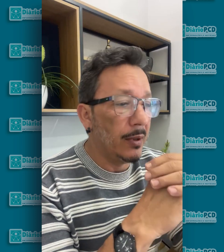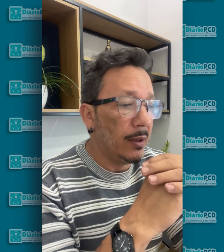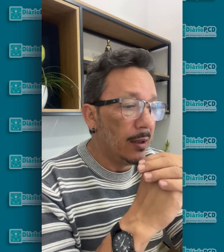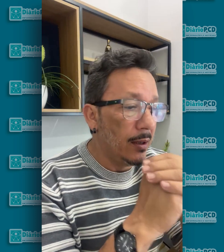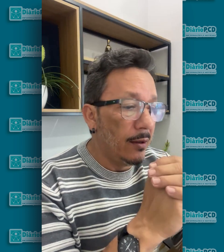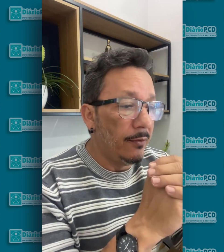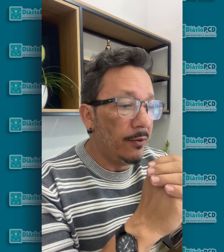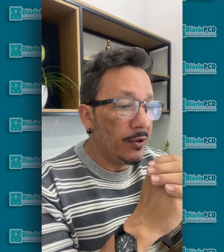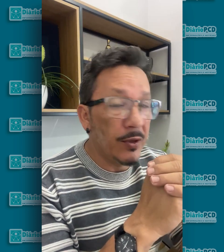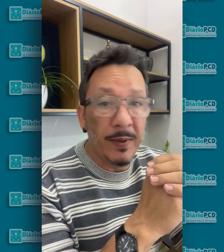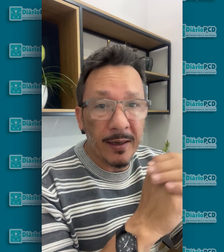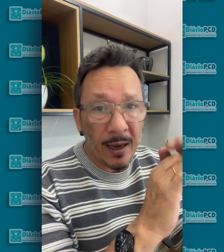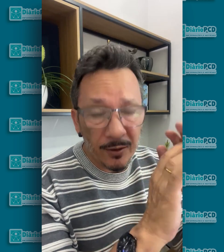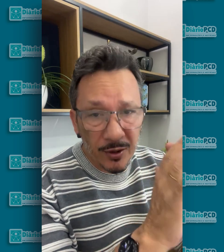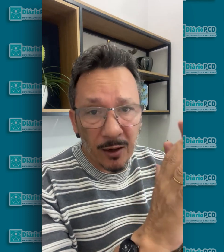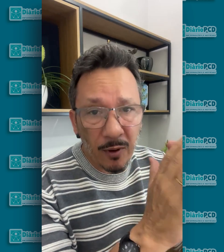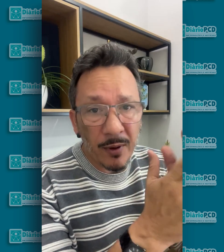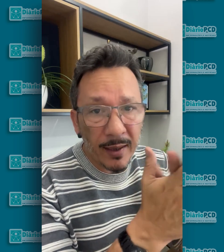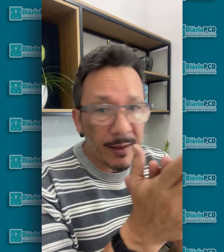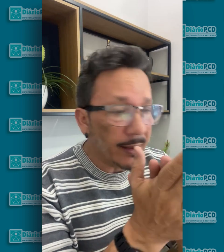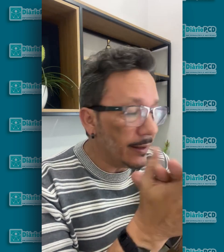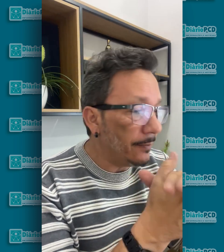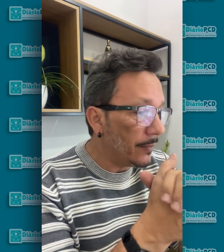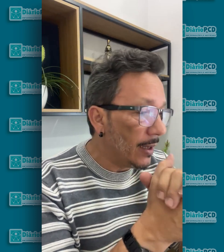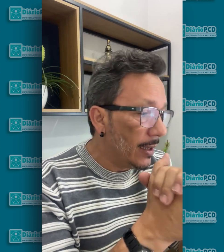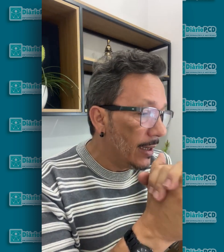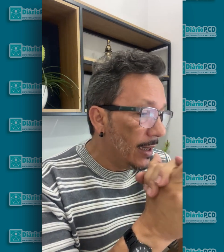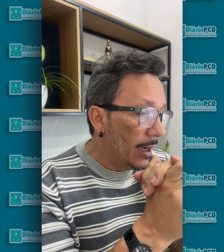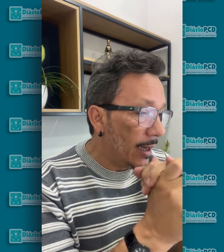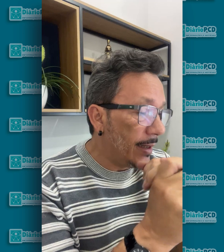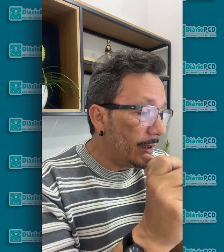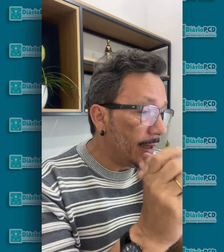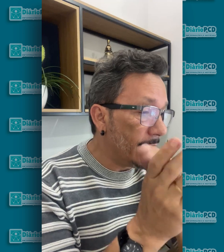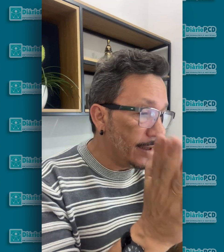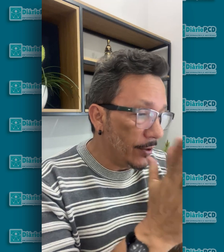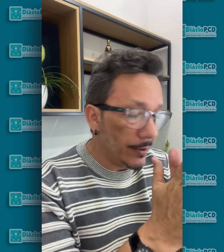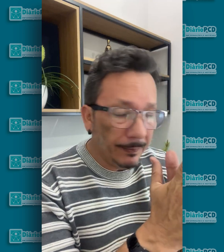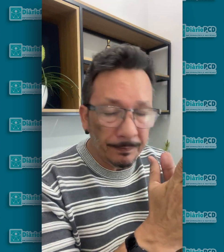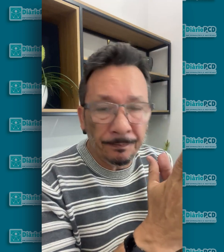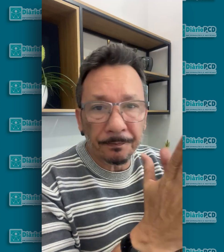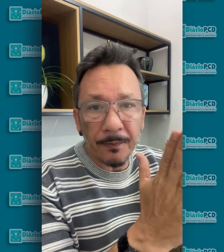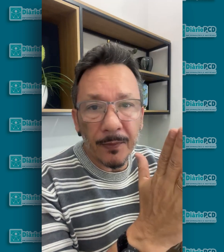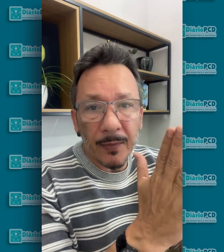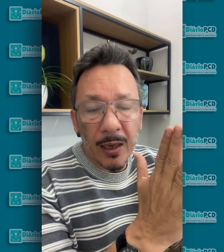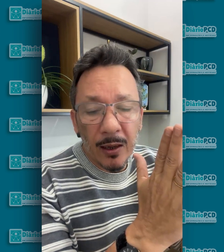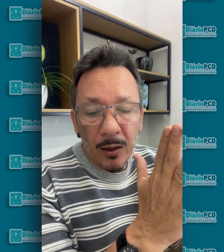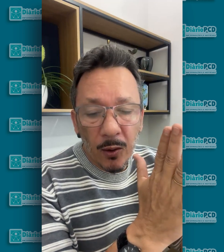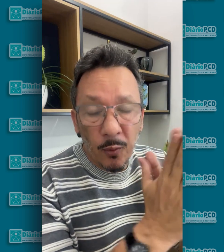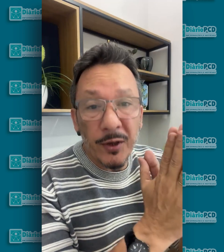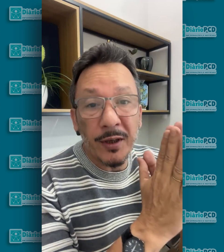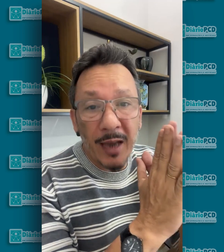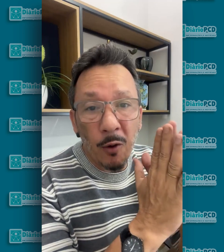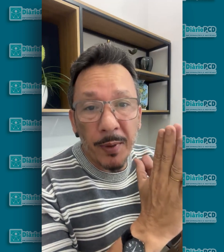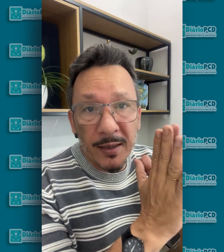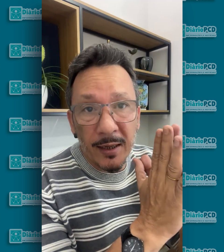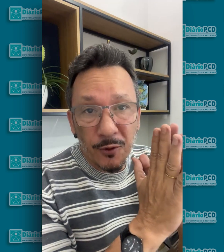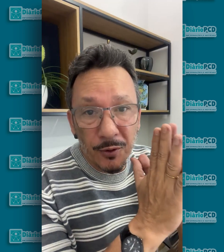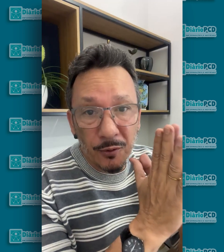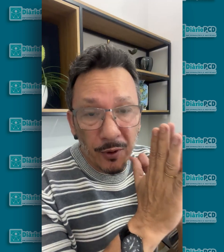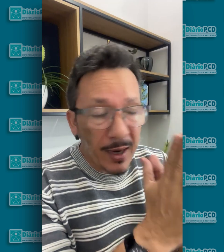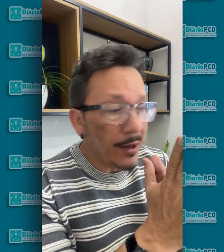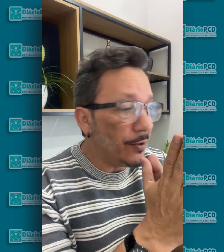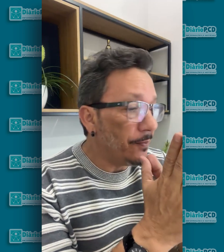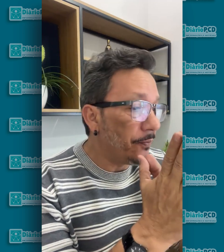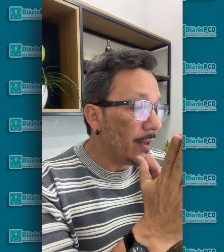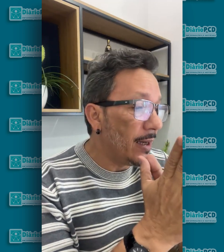CONAD. Vou te explicar já qual é a treta. A treta é a seguinte: o edital para as